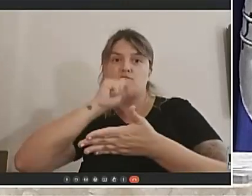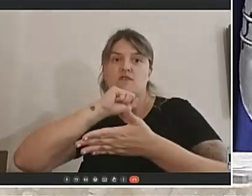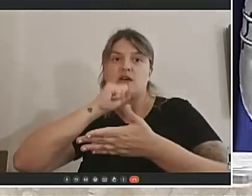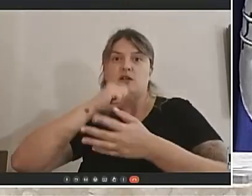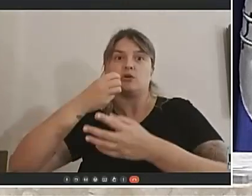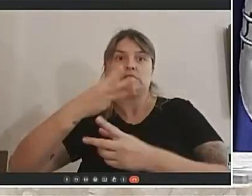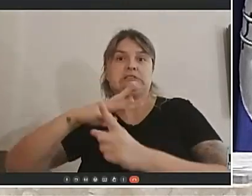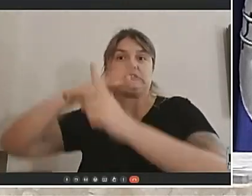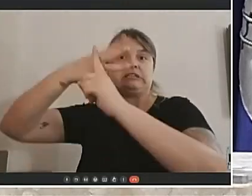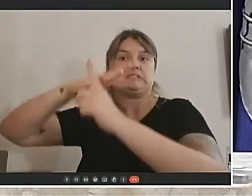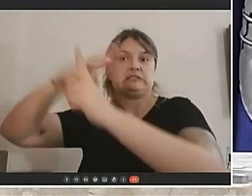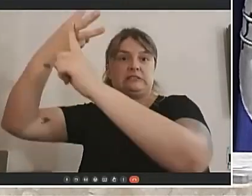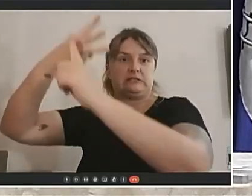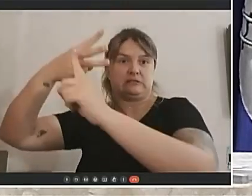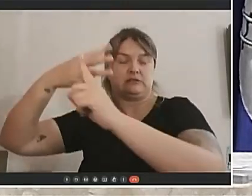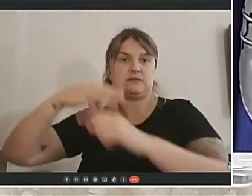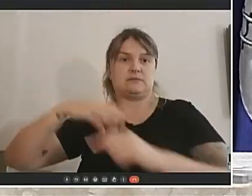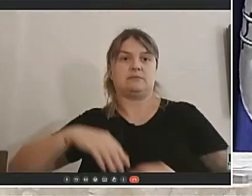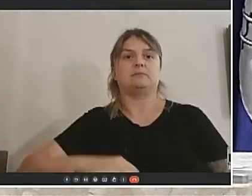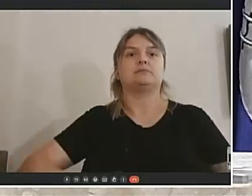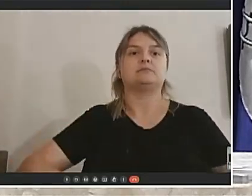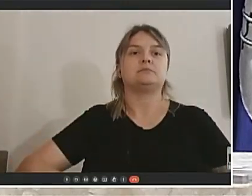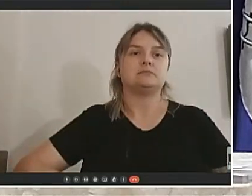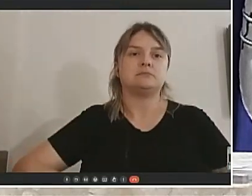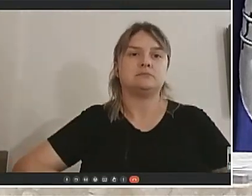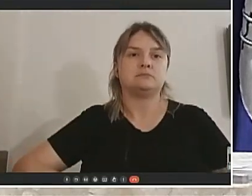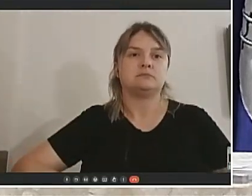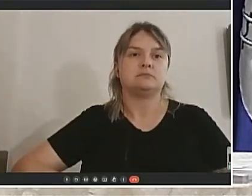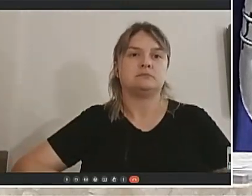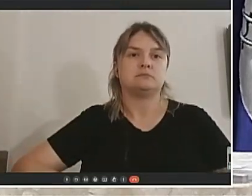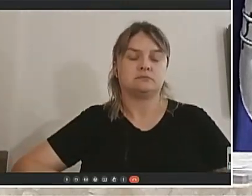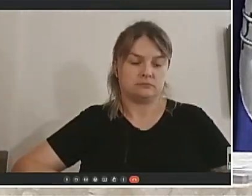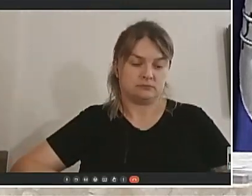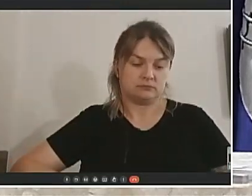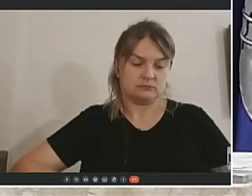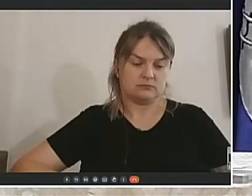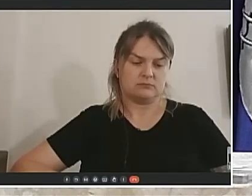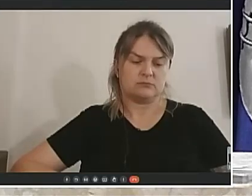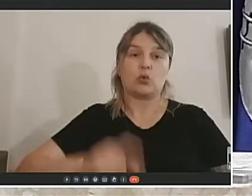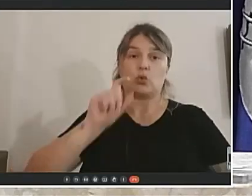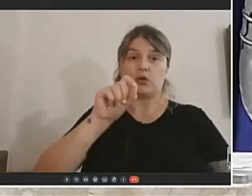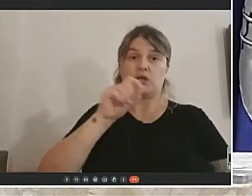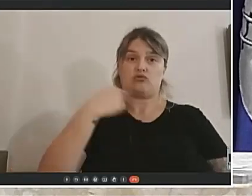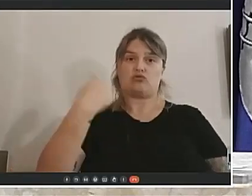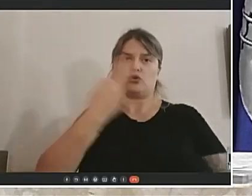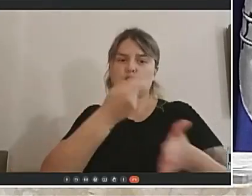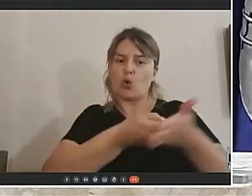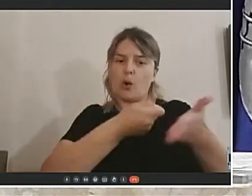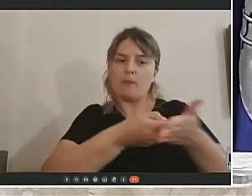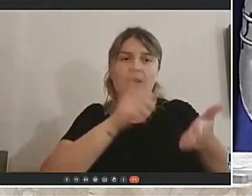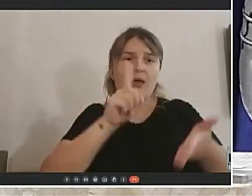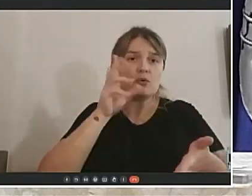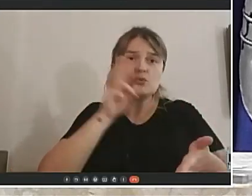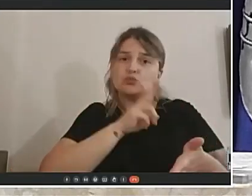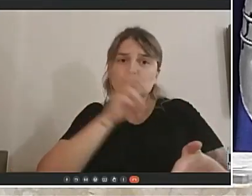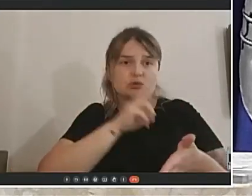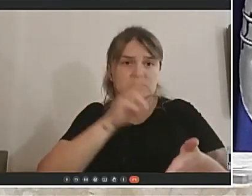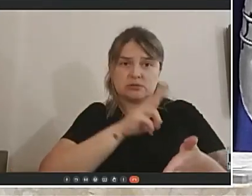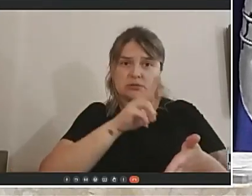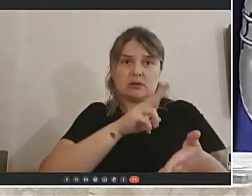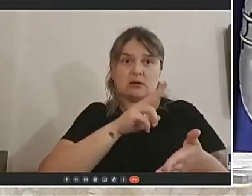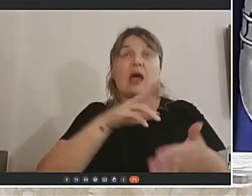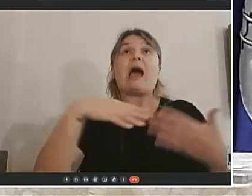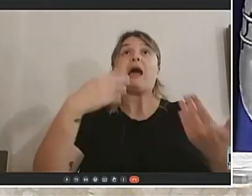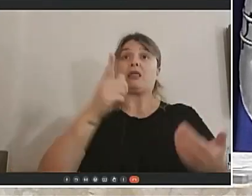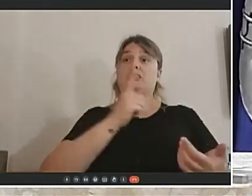outras sessões aqui na Câmara de Vereadores Então o que foi cobrado é questão de agilidade tenho Ah eu tenho 15